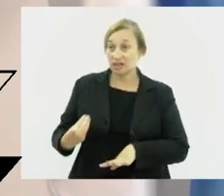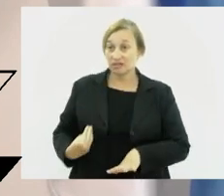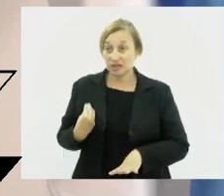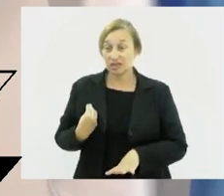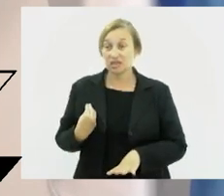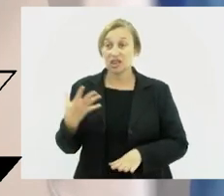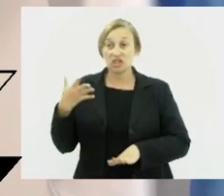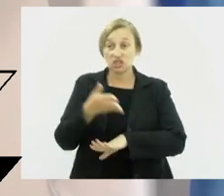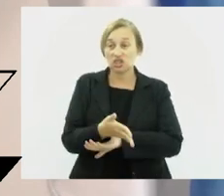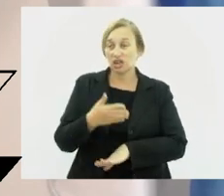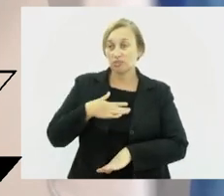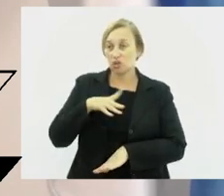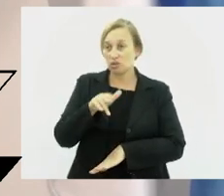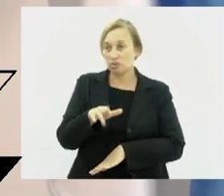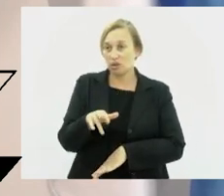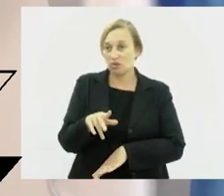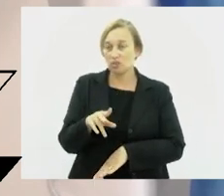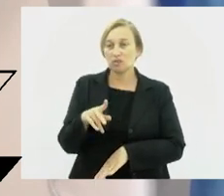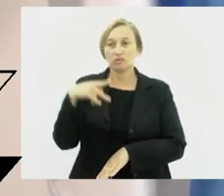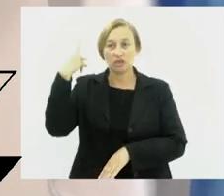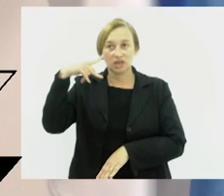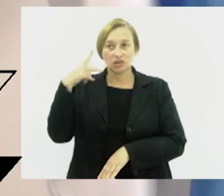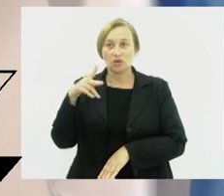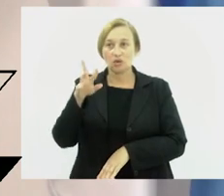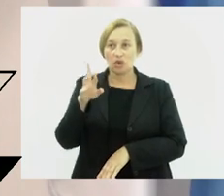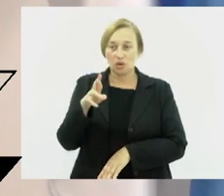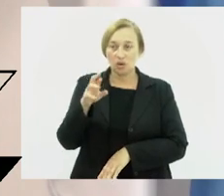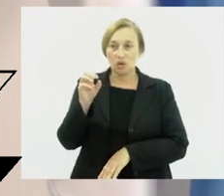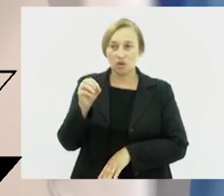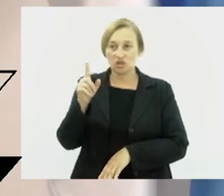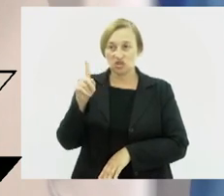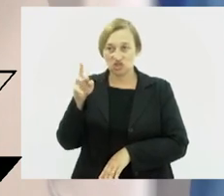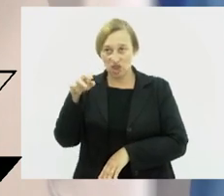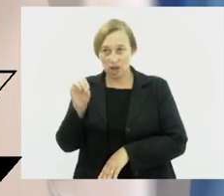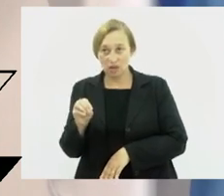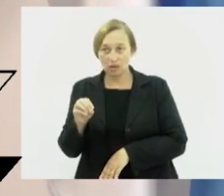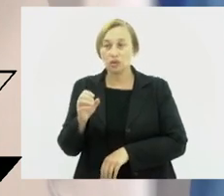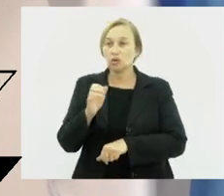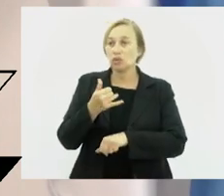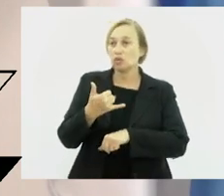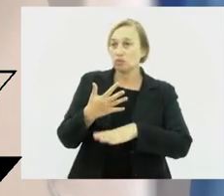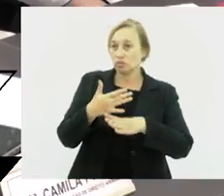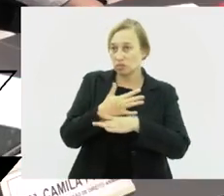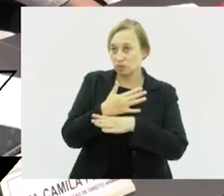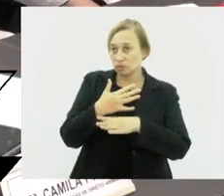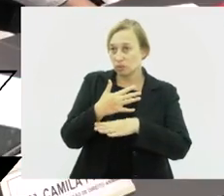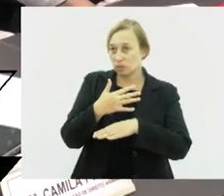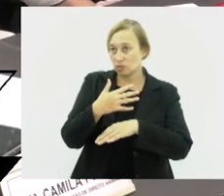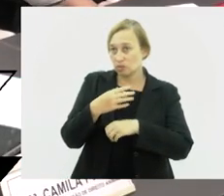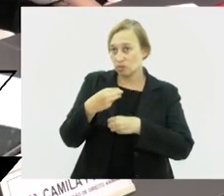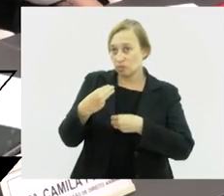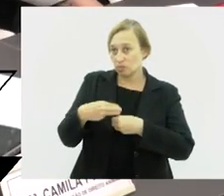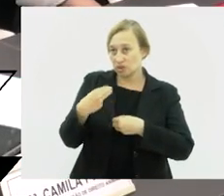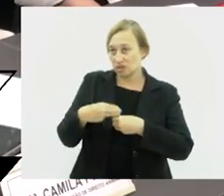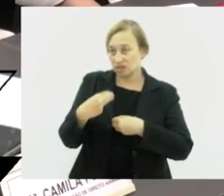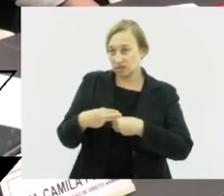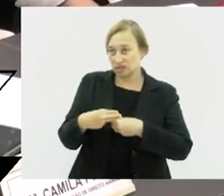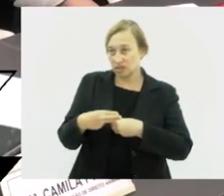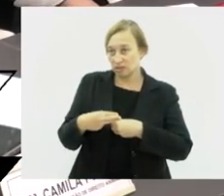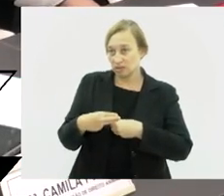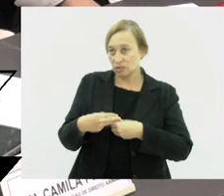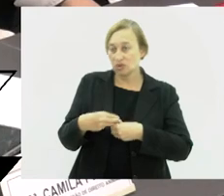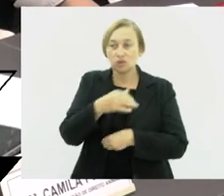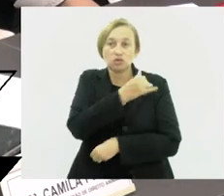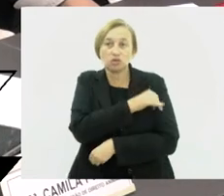na chegada do meu irmão vereador Rogério Amorim. Enfim, o município do Rio de Janeiro, no meio da discussão,